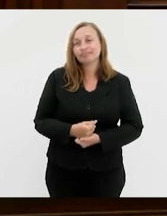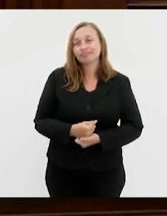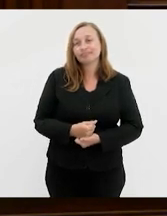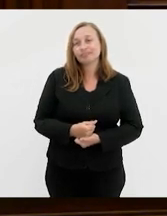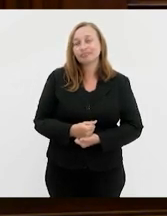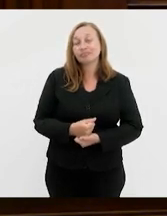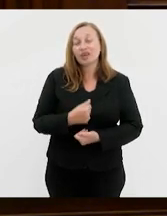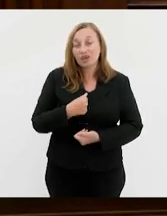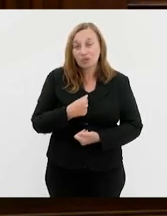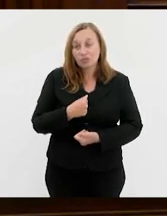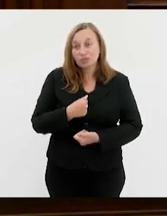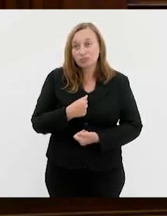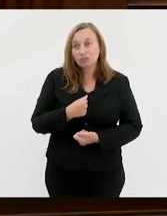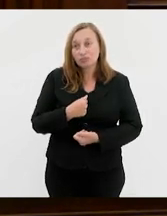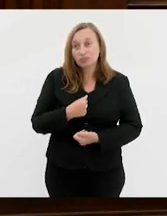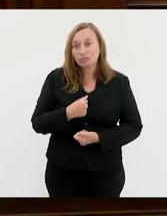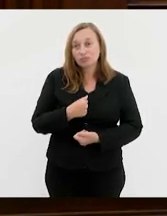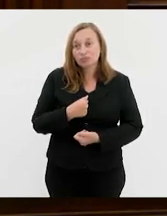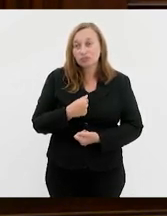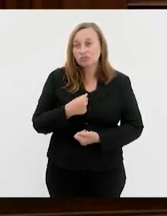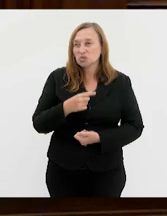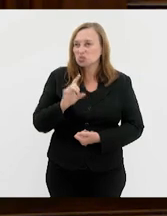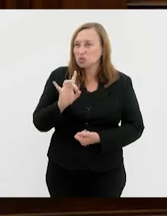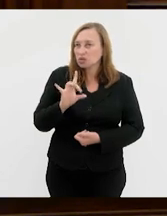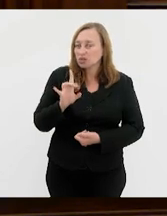Eu não estou sozinho.